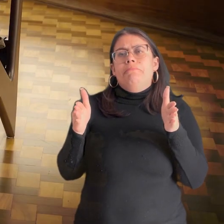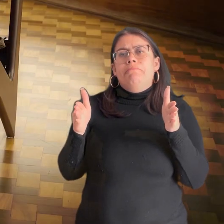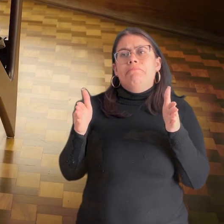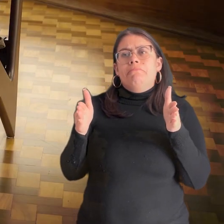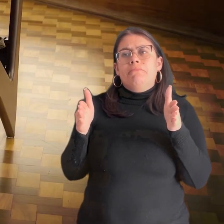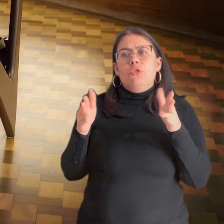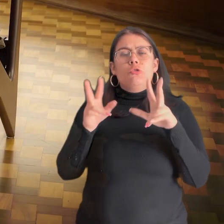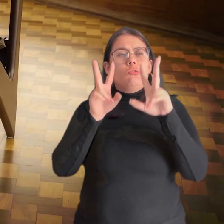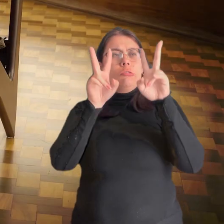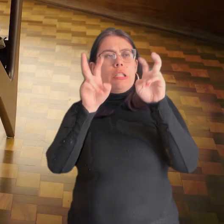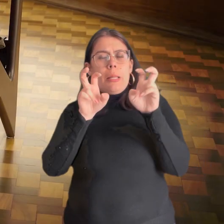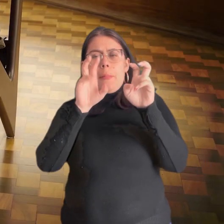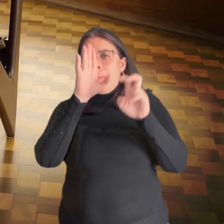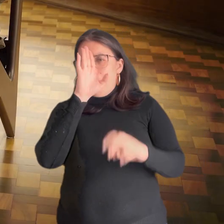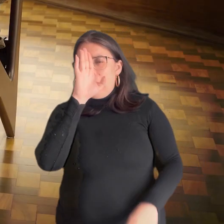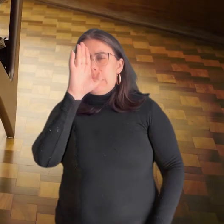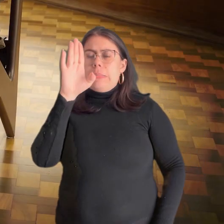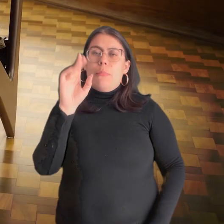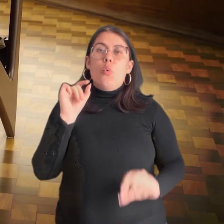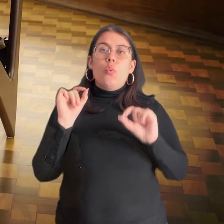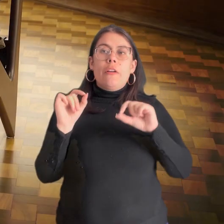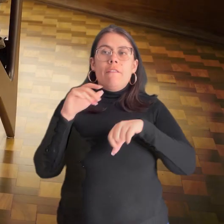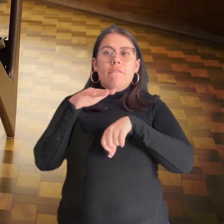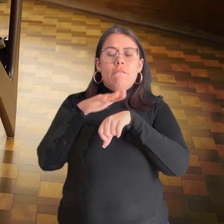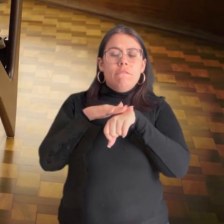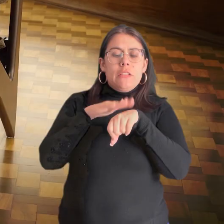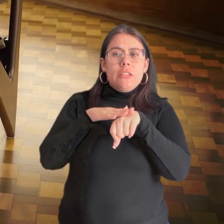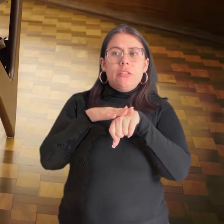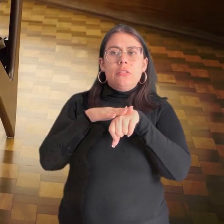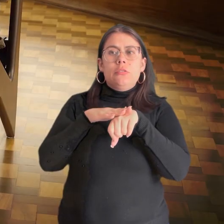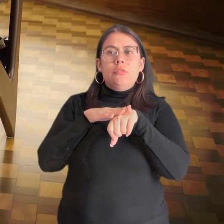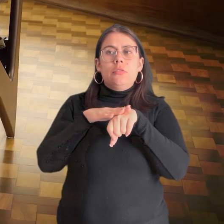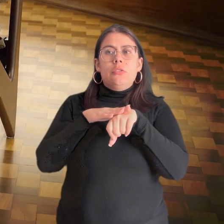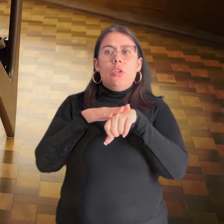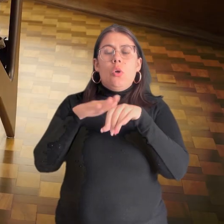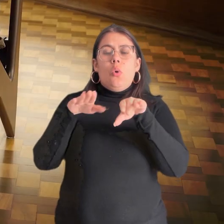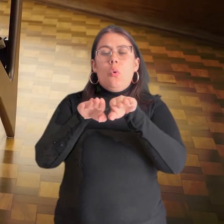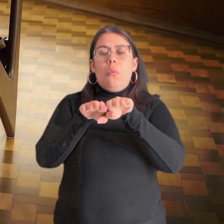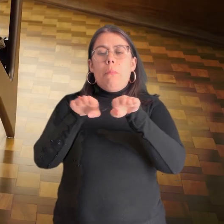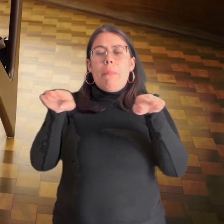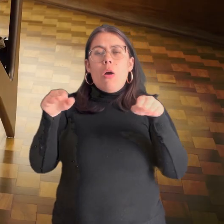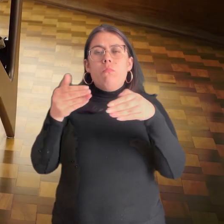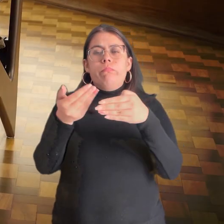dos temas principais era fazer o palco mais profundo.